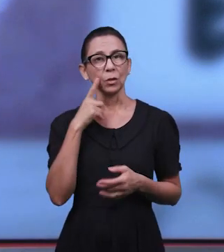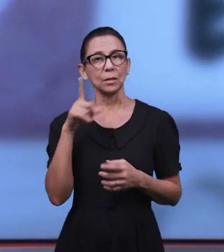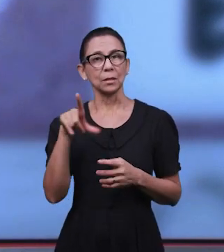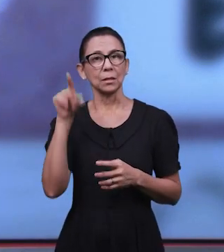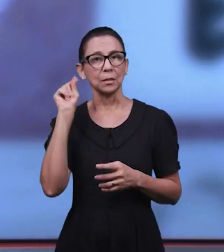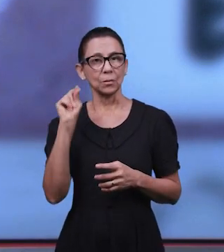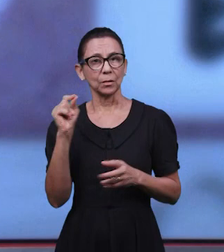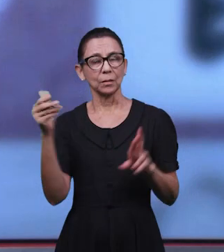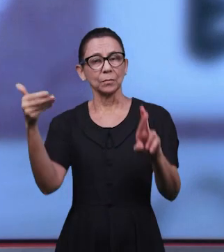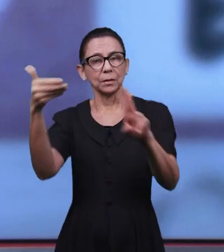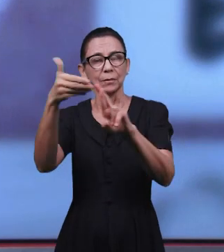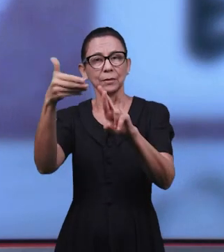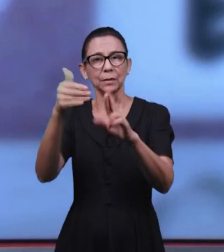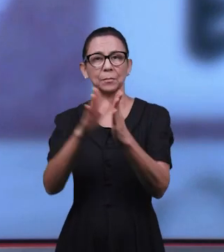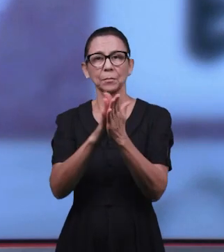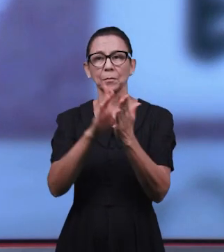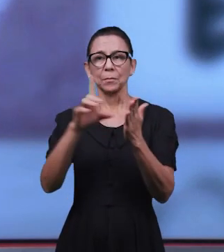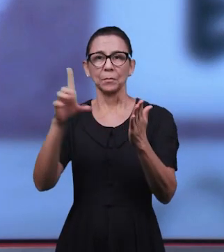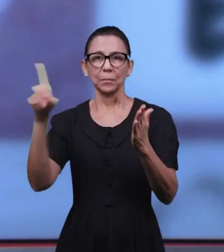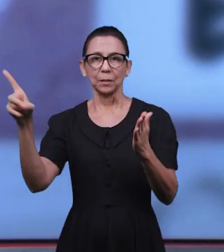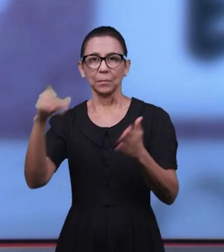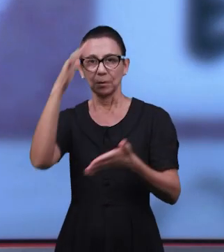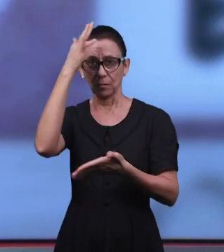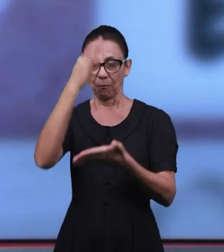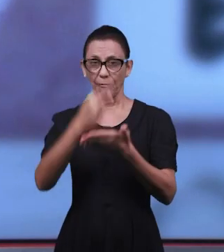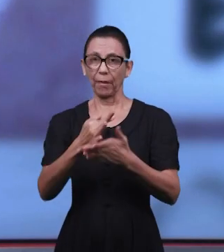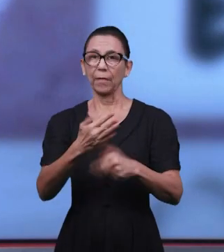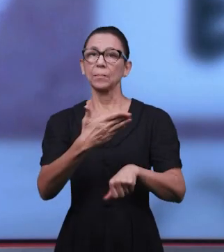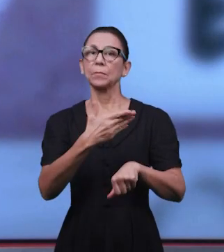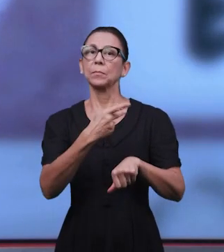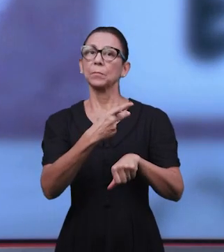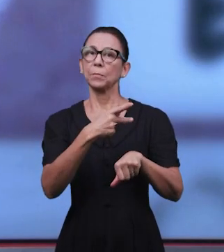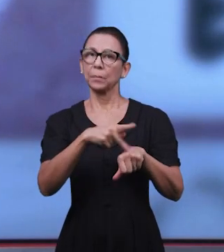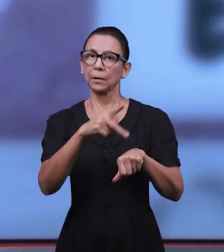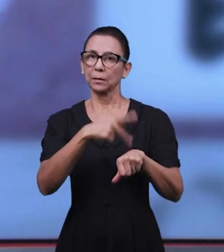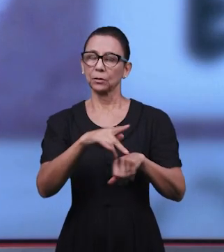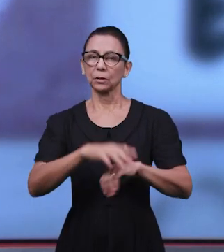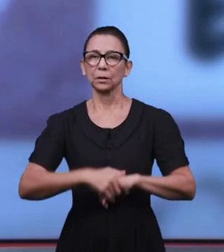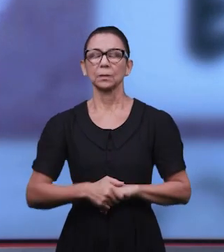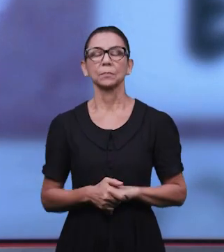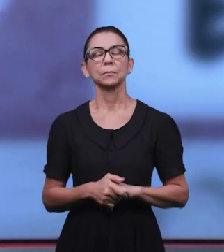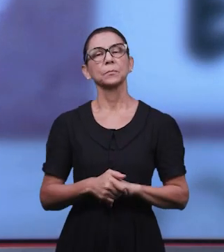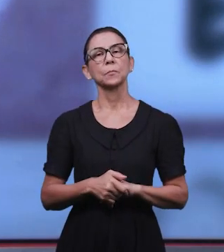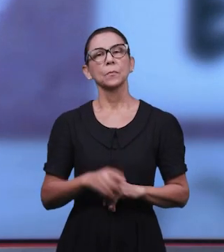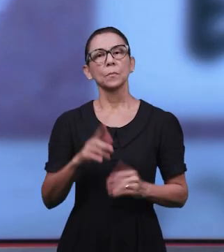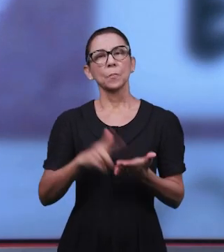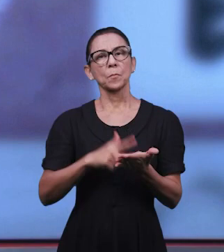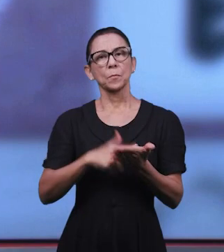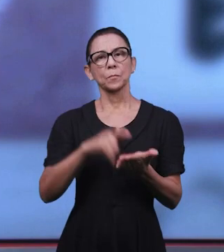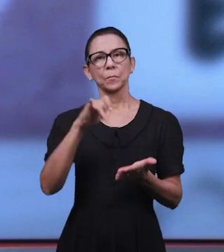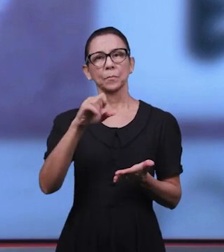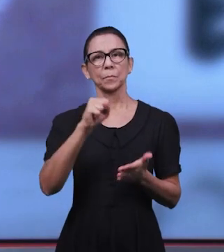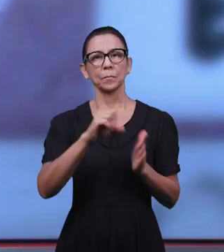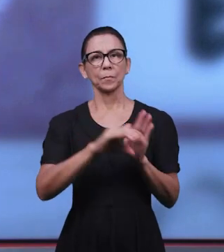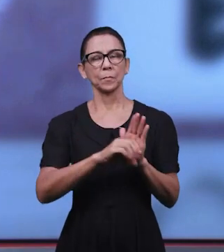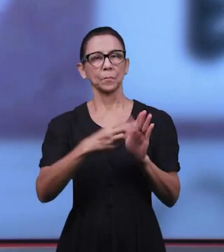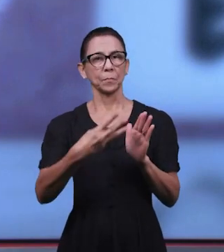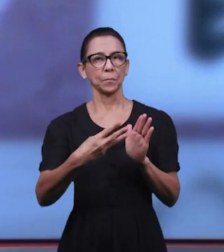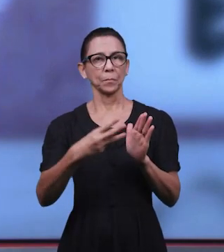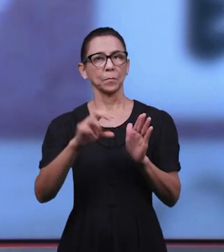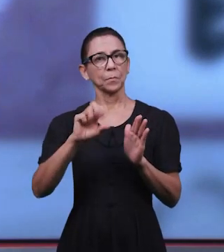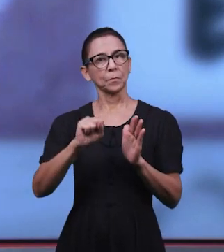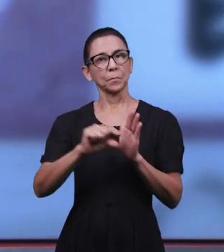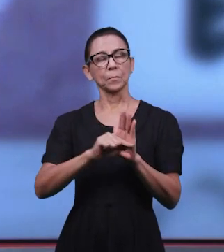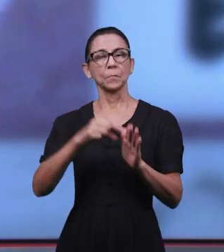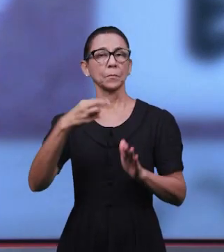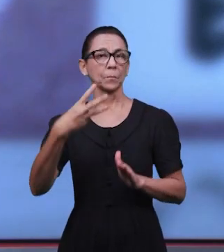uma referência de fé e de prática. A palavra do Senhor, no livro de Isaías 38:3,